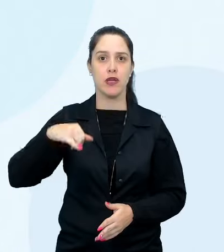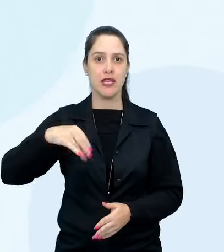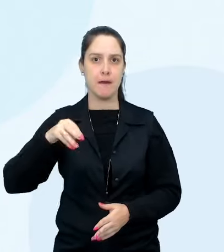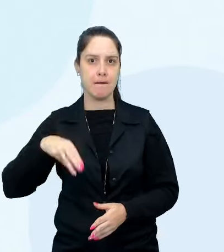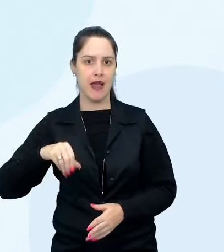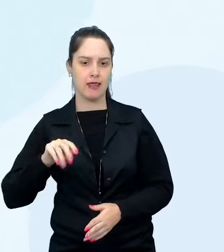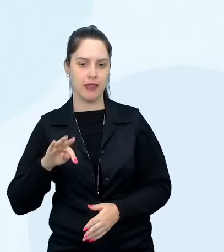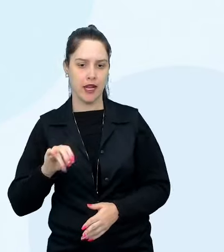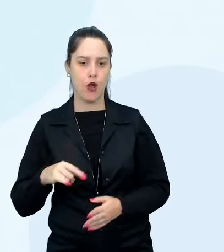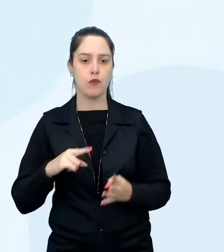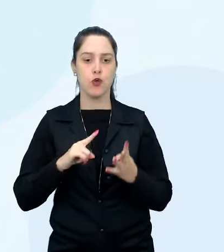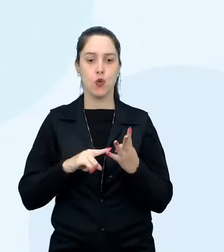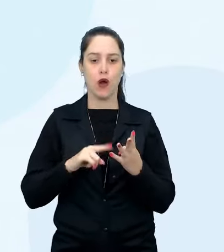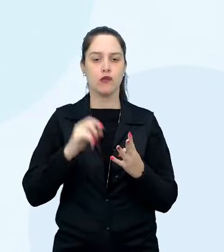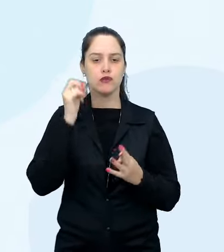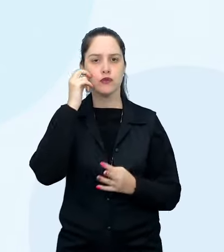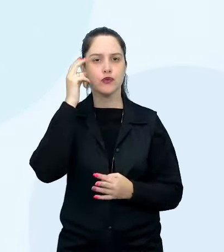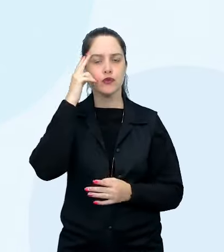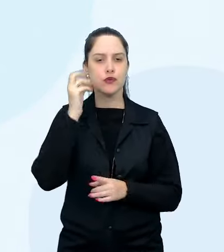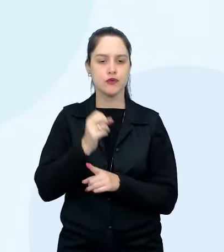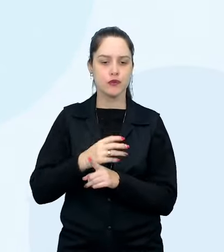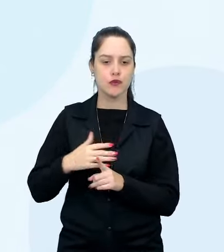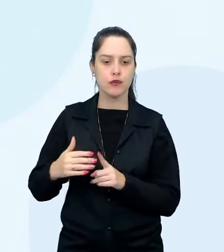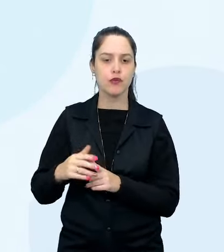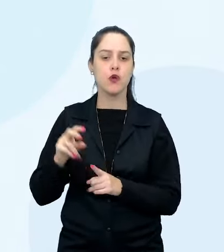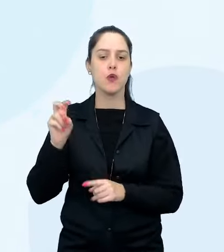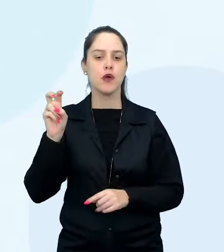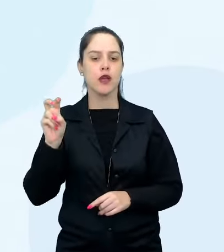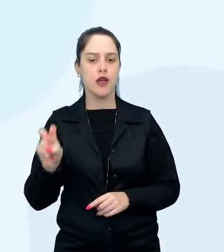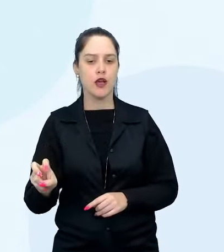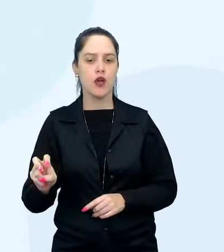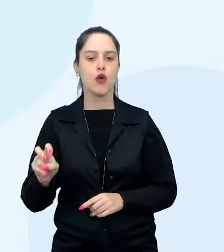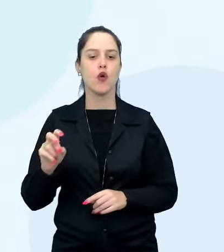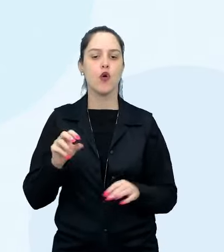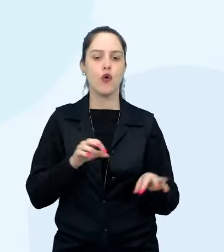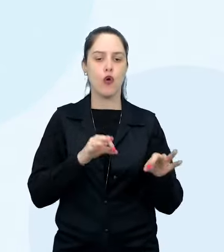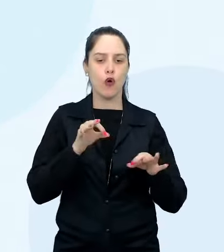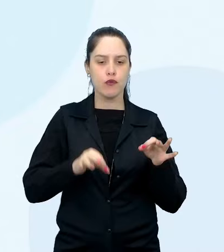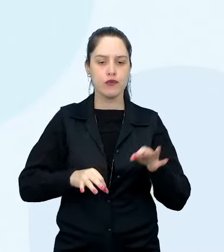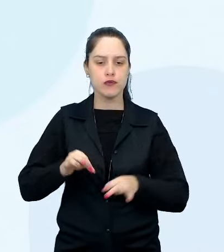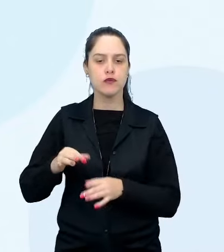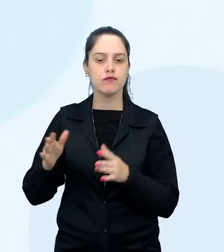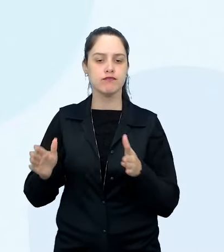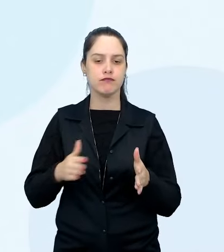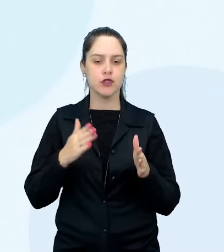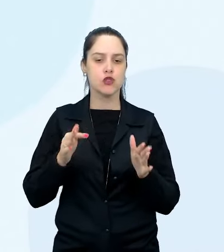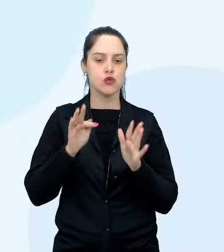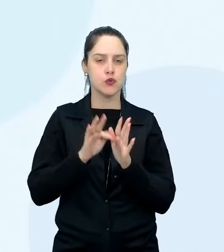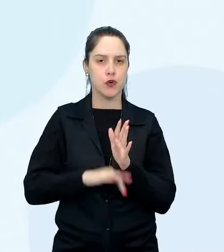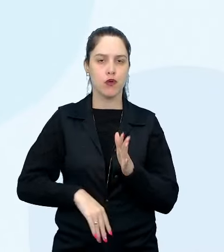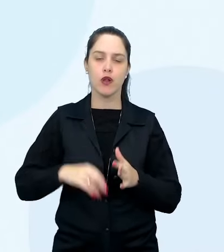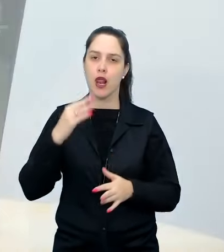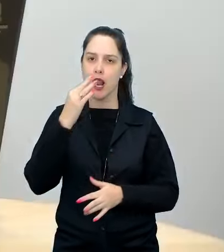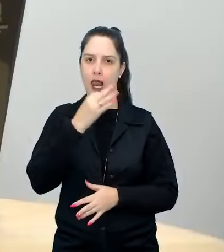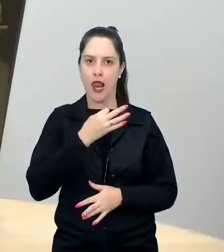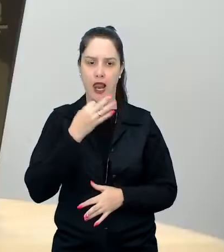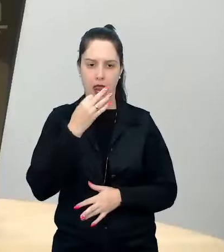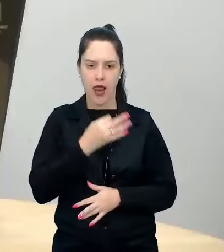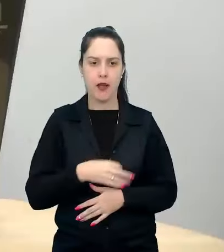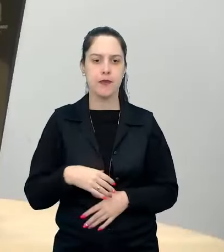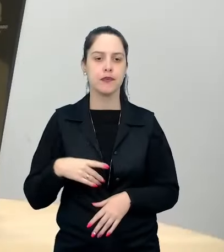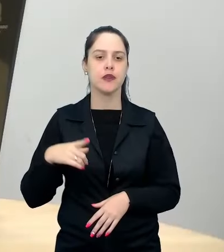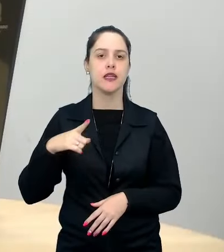componente, cultura e sociedade, e o quinto componente, oficina de produção textual e oralidade. Esses componentes